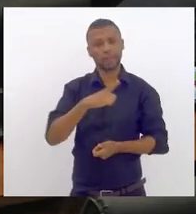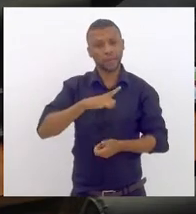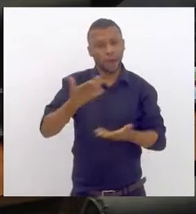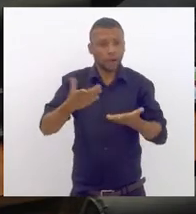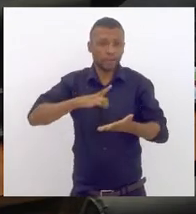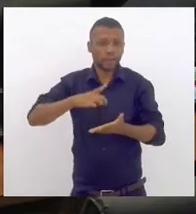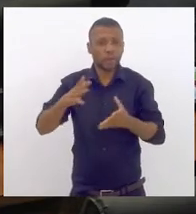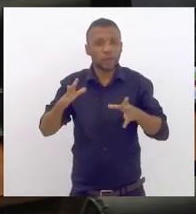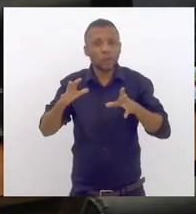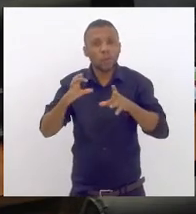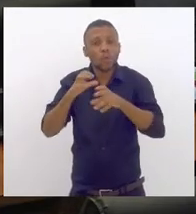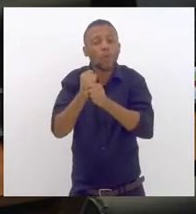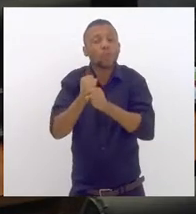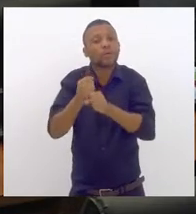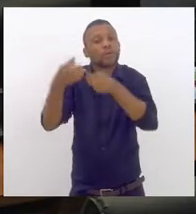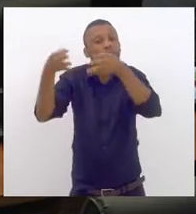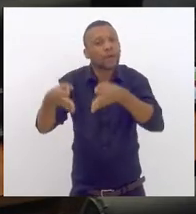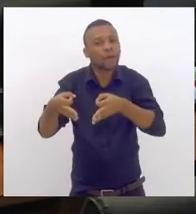São